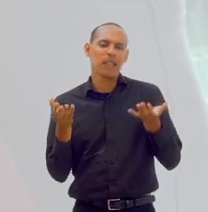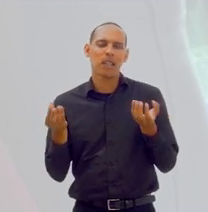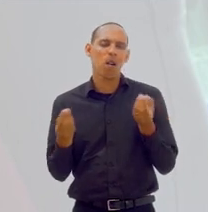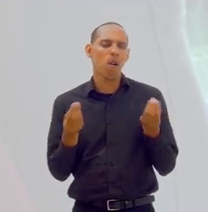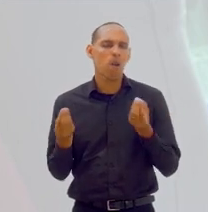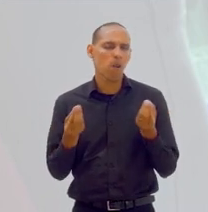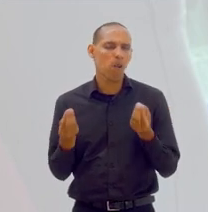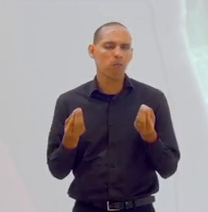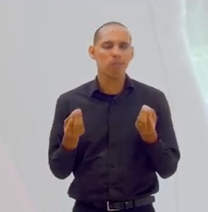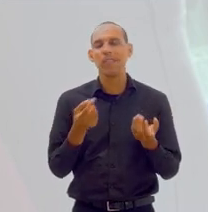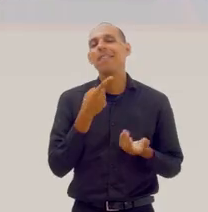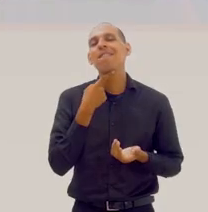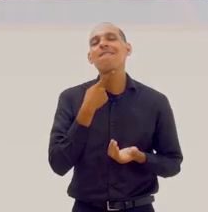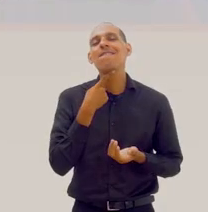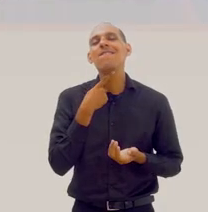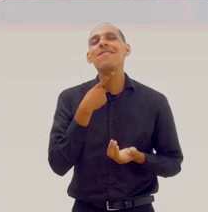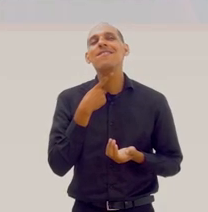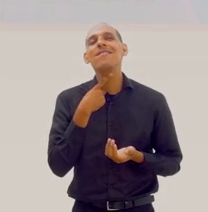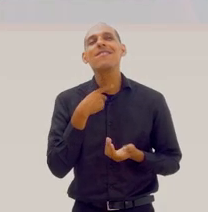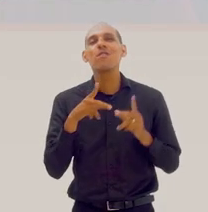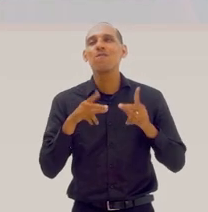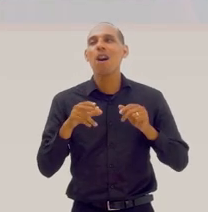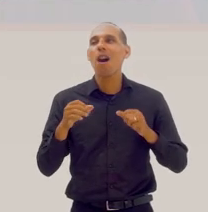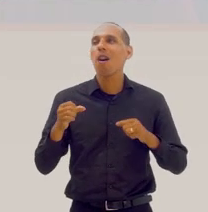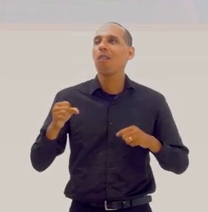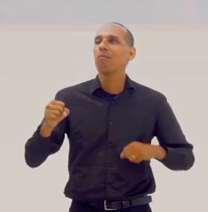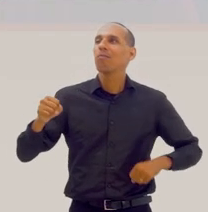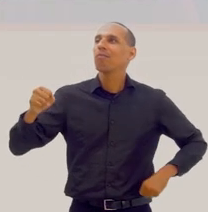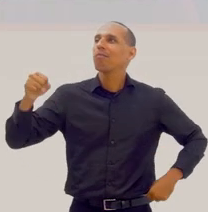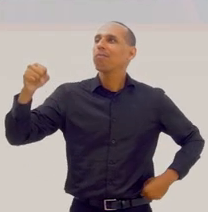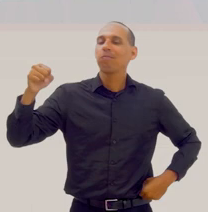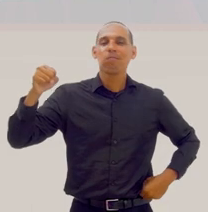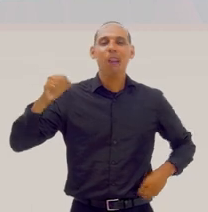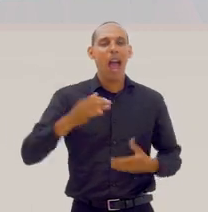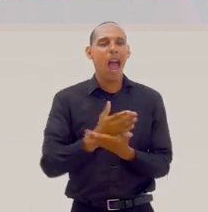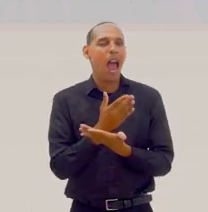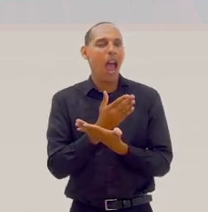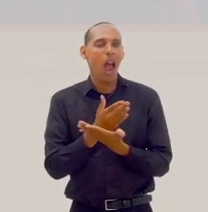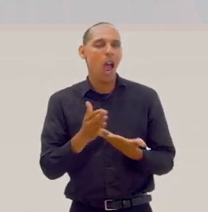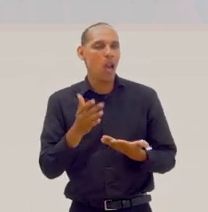contrabalançados por um desejo quase que heróico de alguns